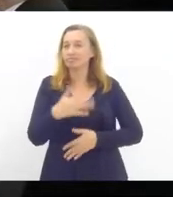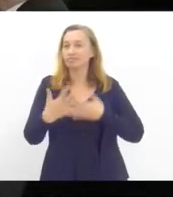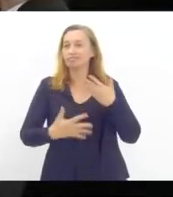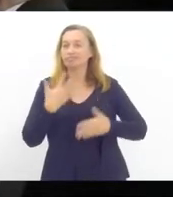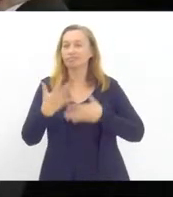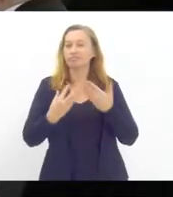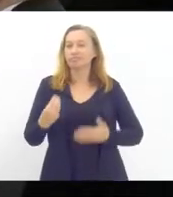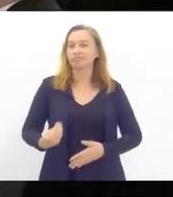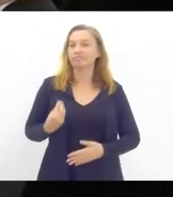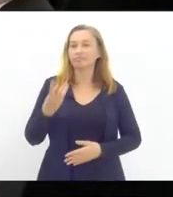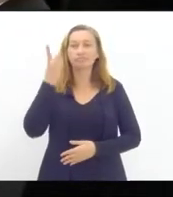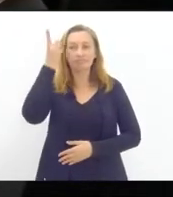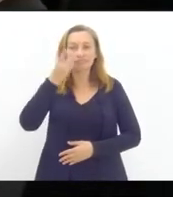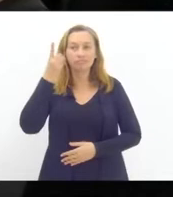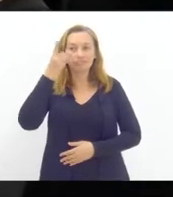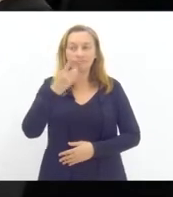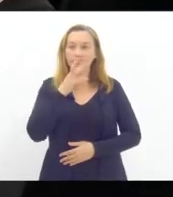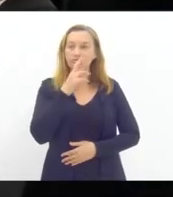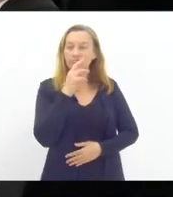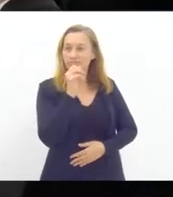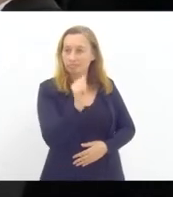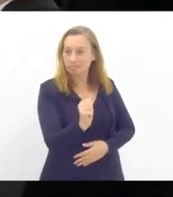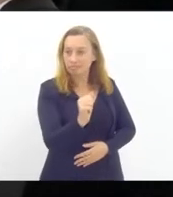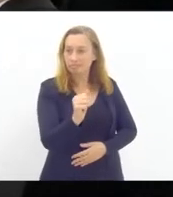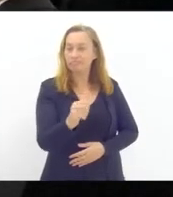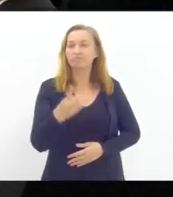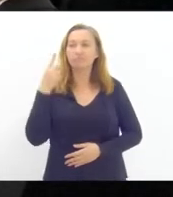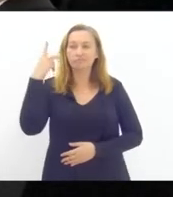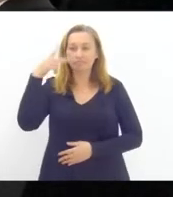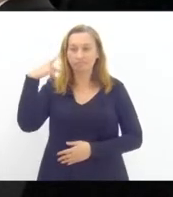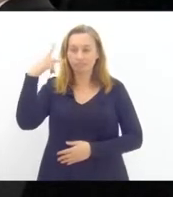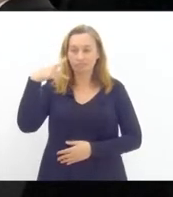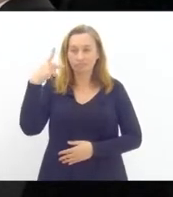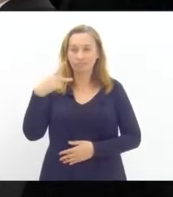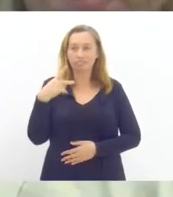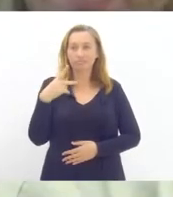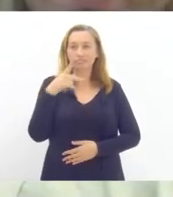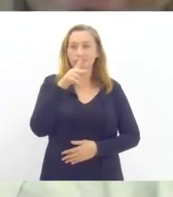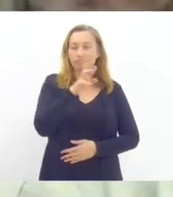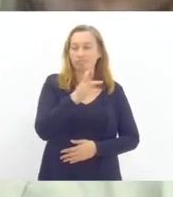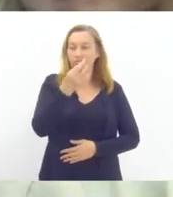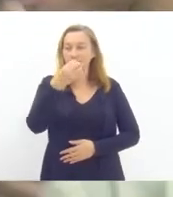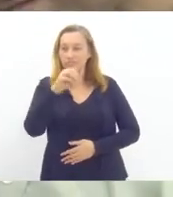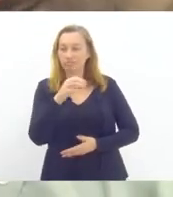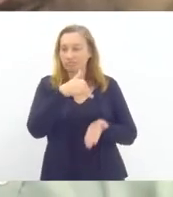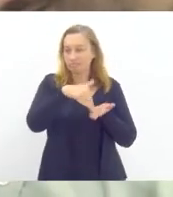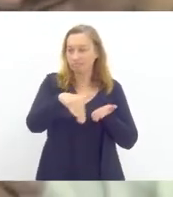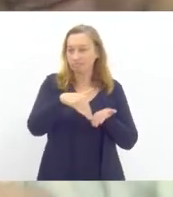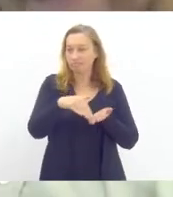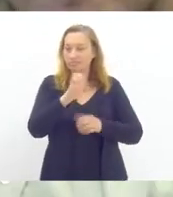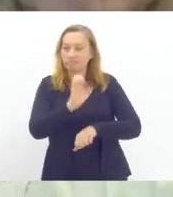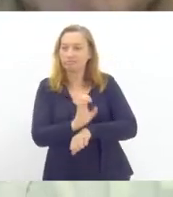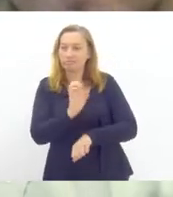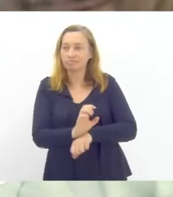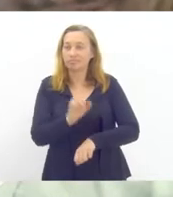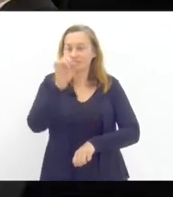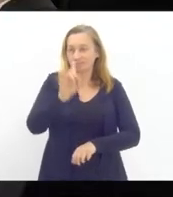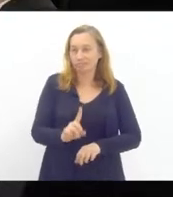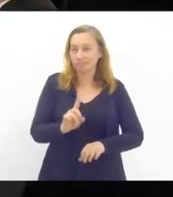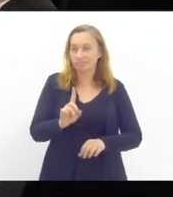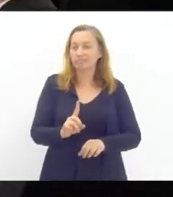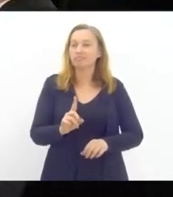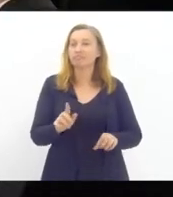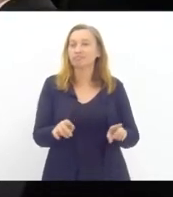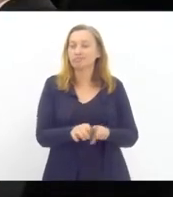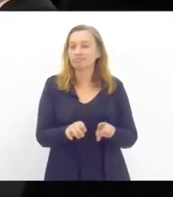a presença do deputado Rodrigo Amorim do vereador Rogério Amorim que é também secretário do estado de direito do consumidor pedir